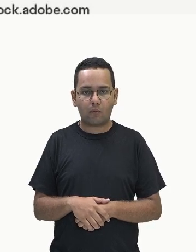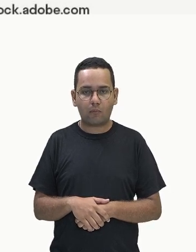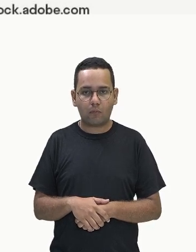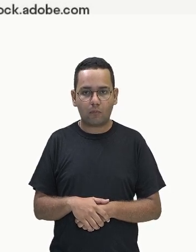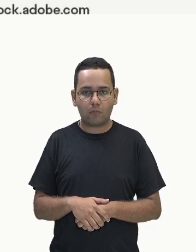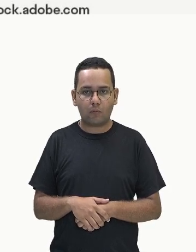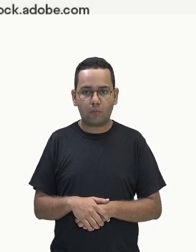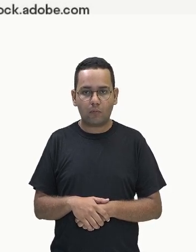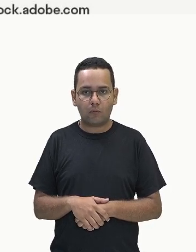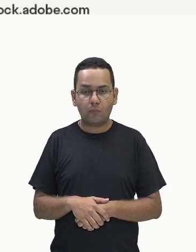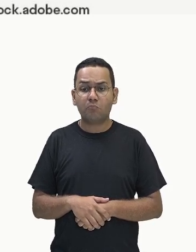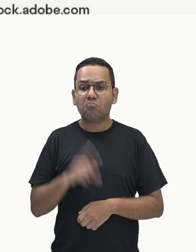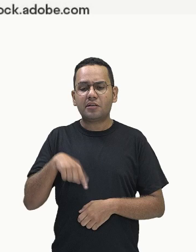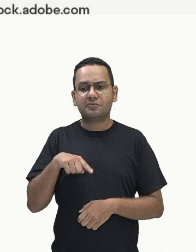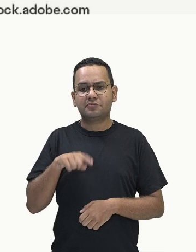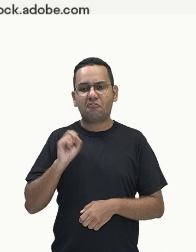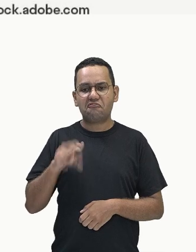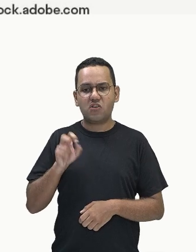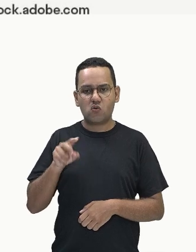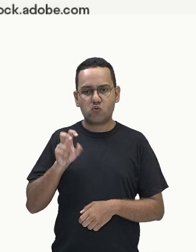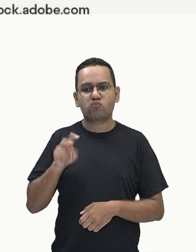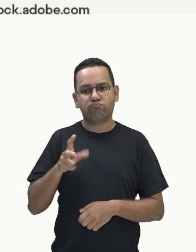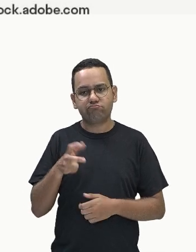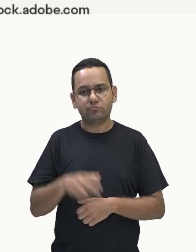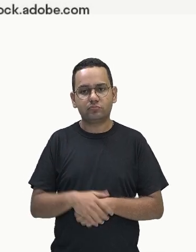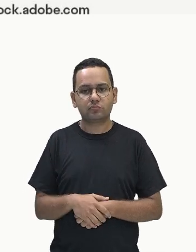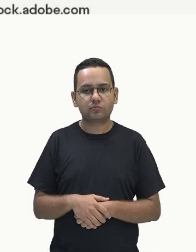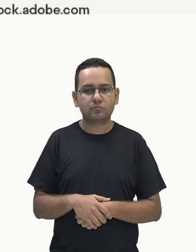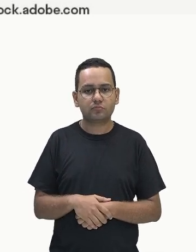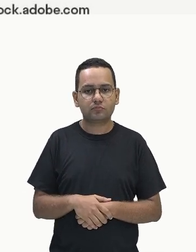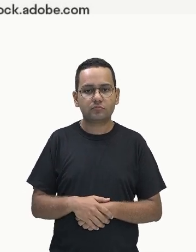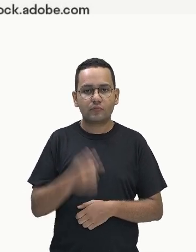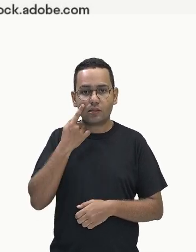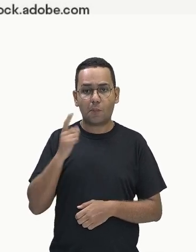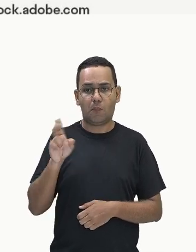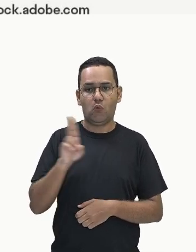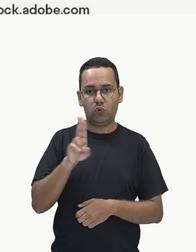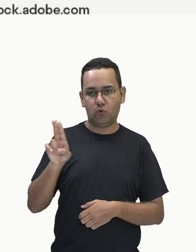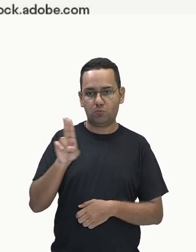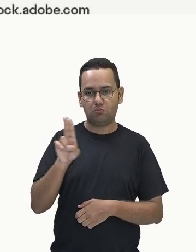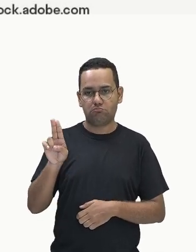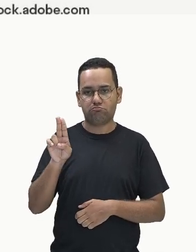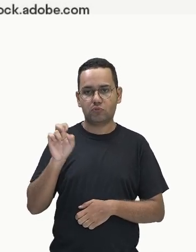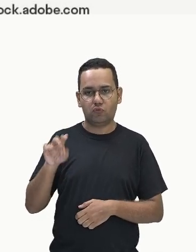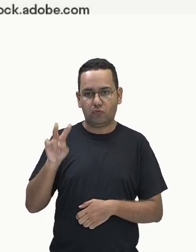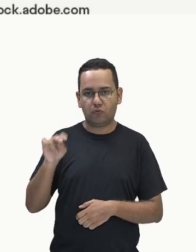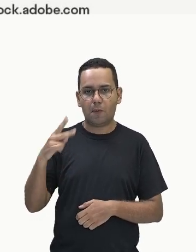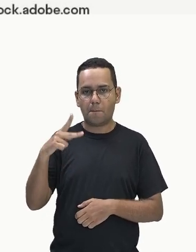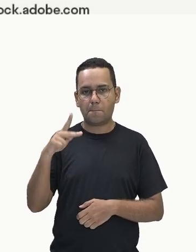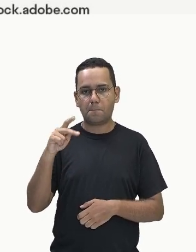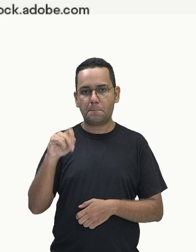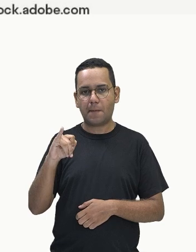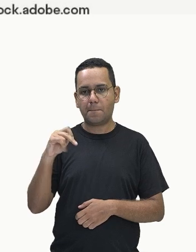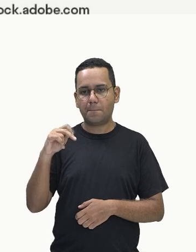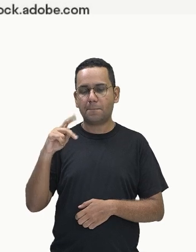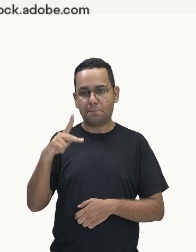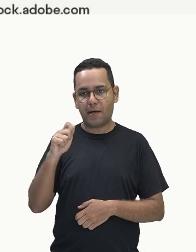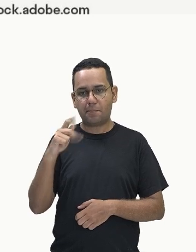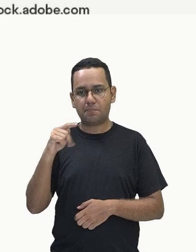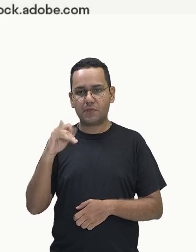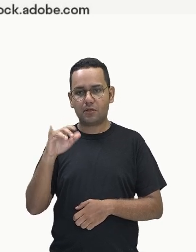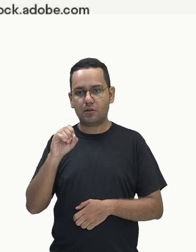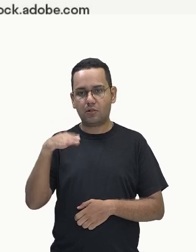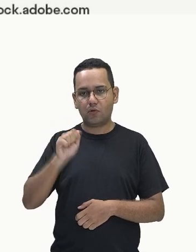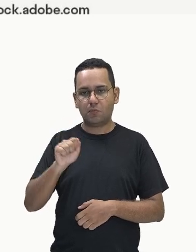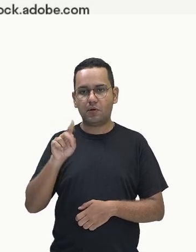ações virais, tá? Do papiloma vírus humano. Está aqui o nome dele,